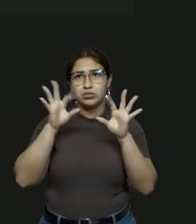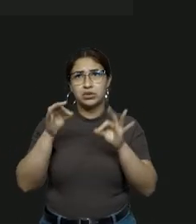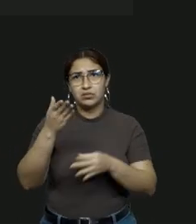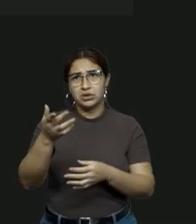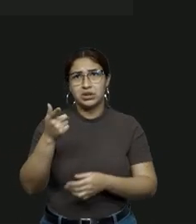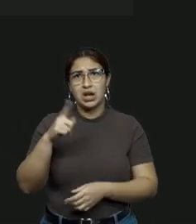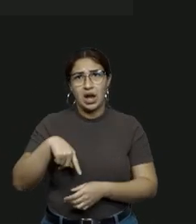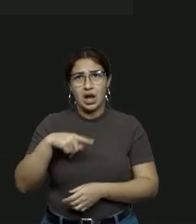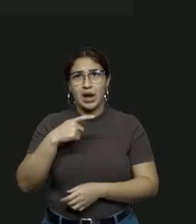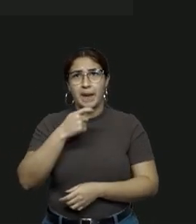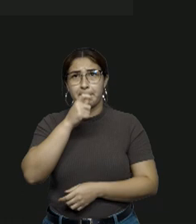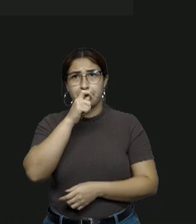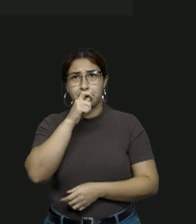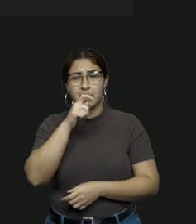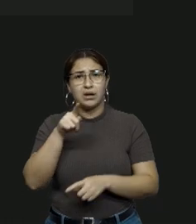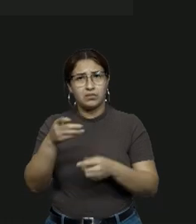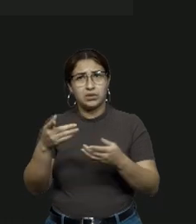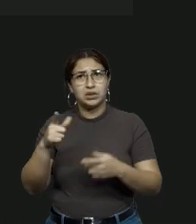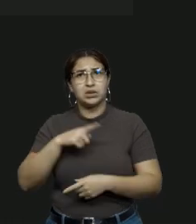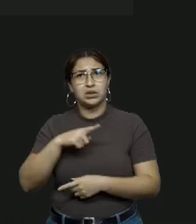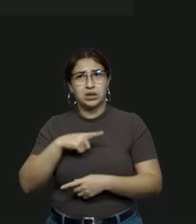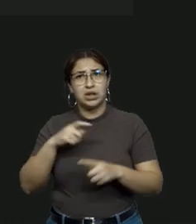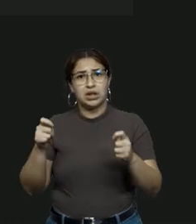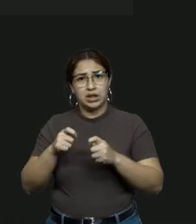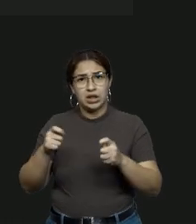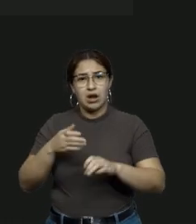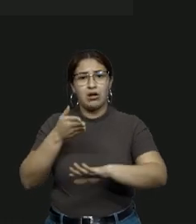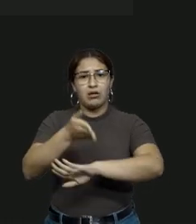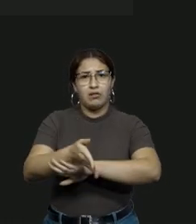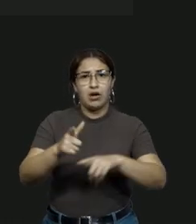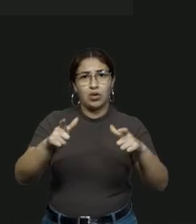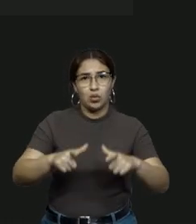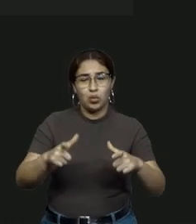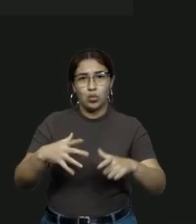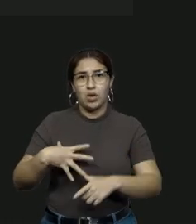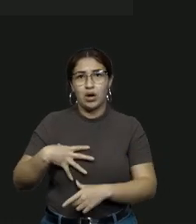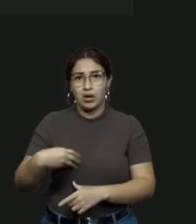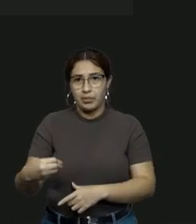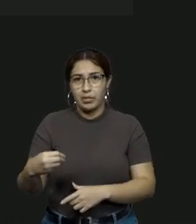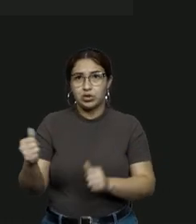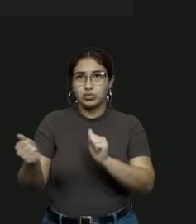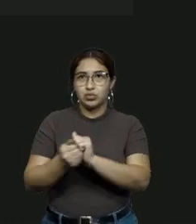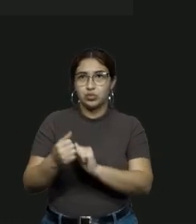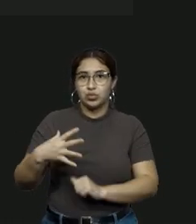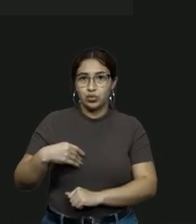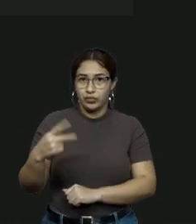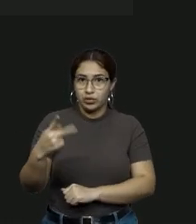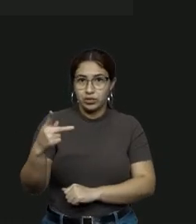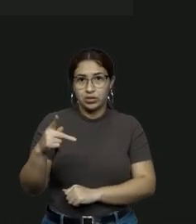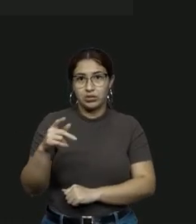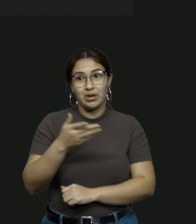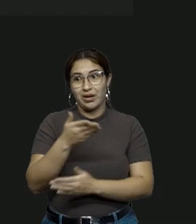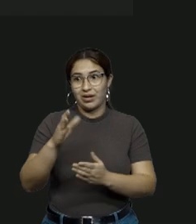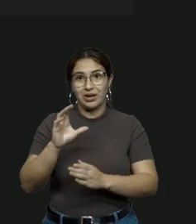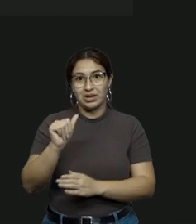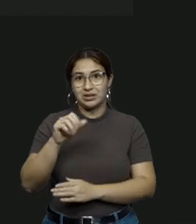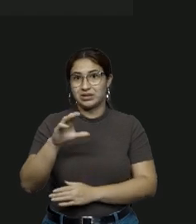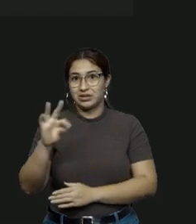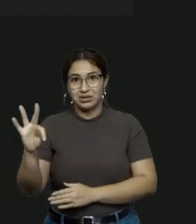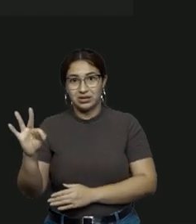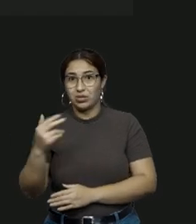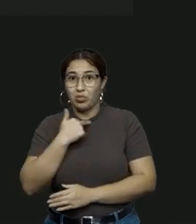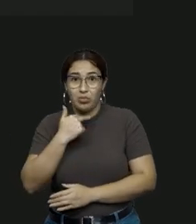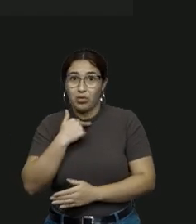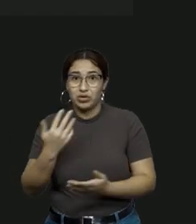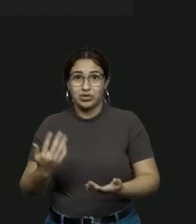coloca no lugar você tem condição de levar seu filho ao médico os trabalhadores da CP não e não é como